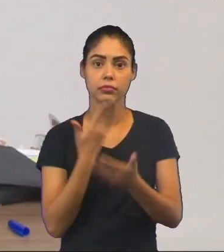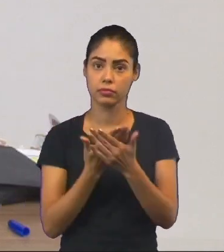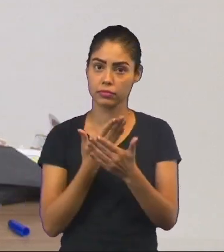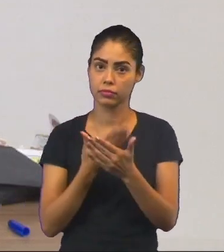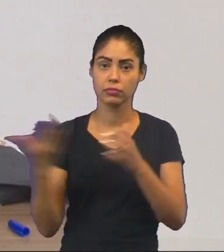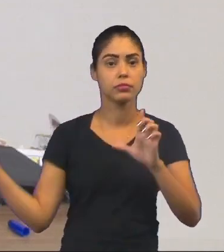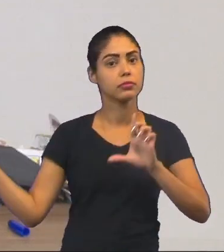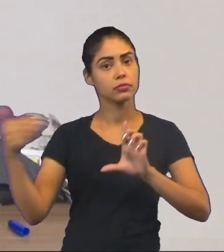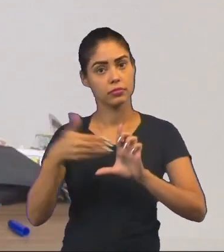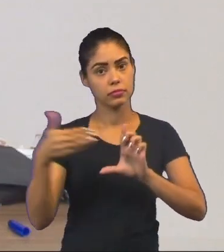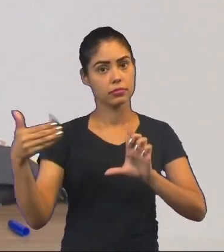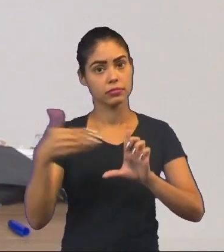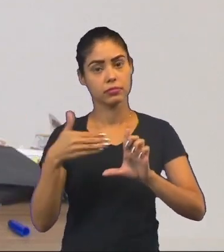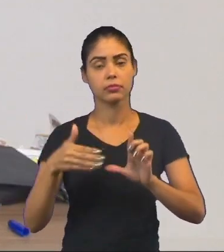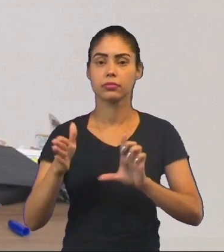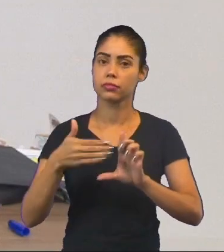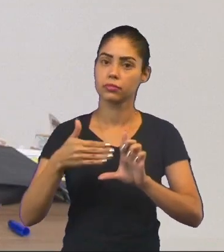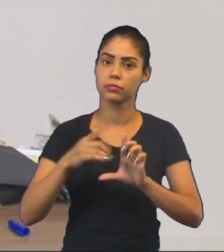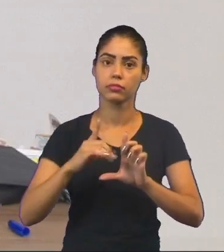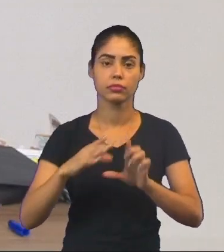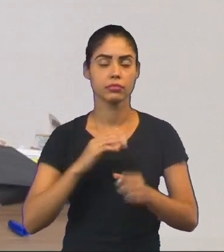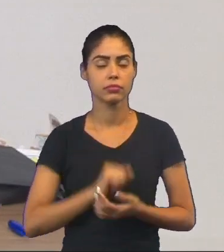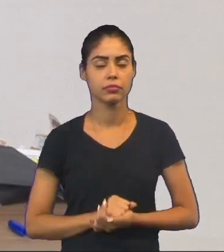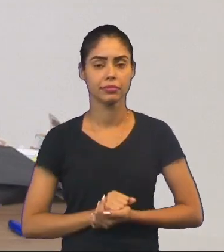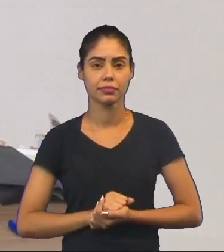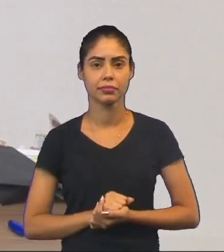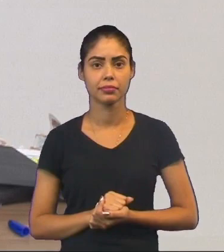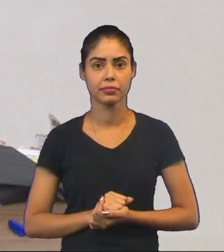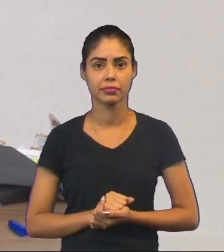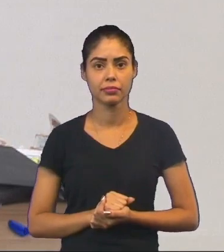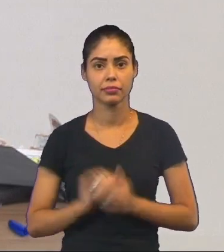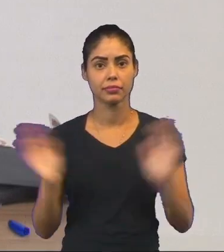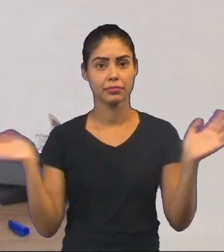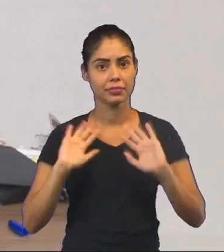e outras aulas, acesse a plataforma Eduque.